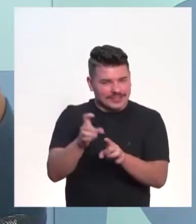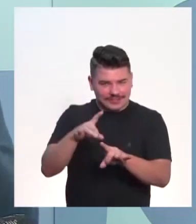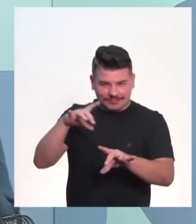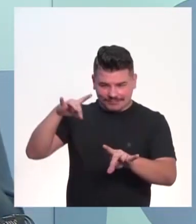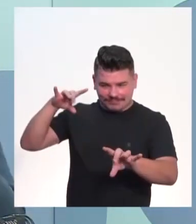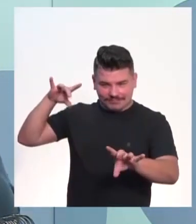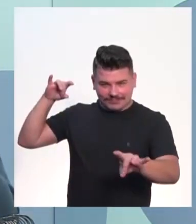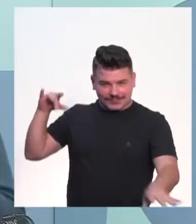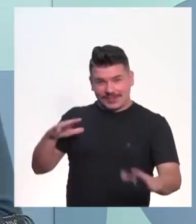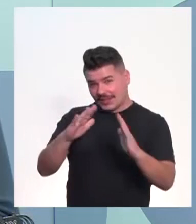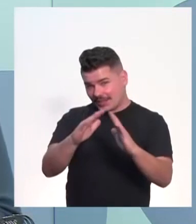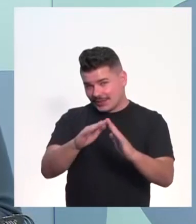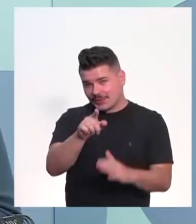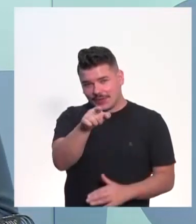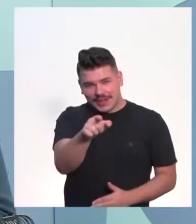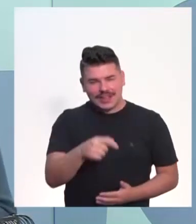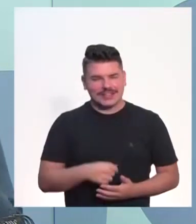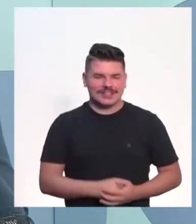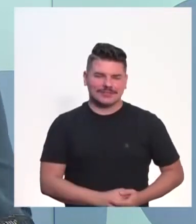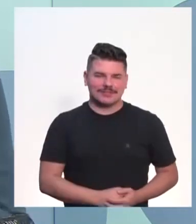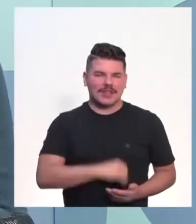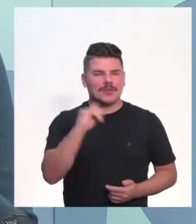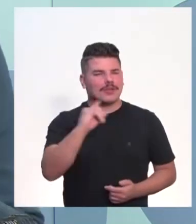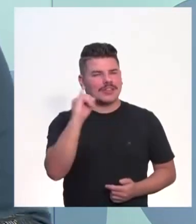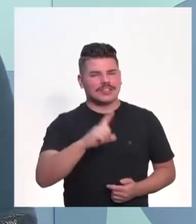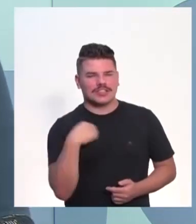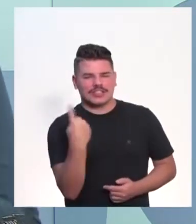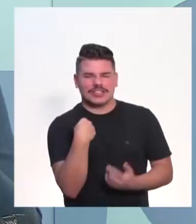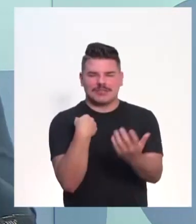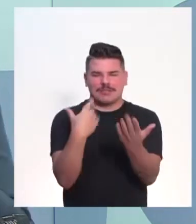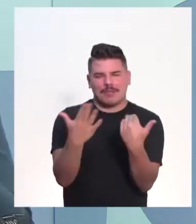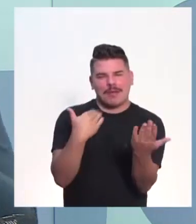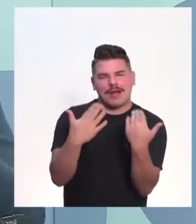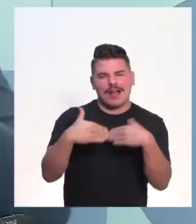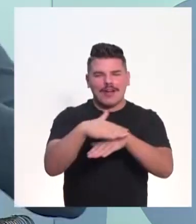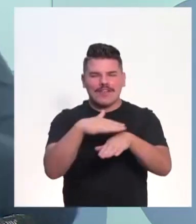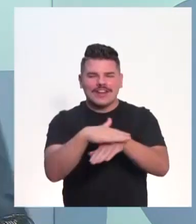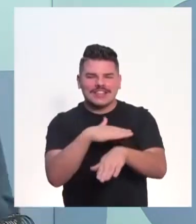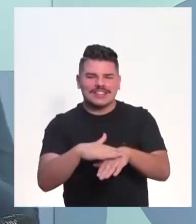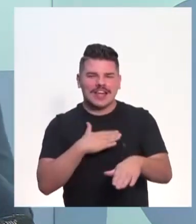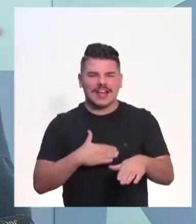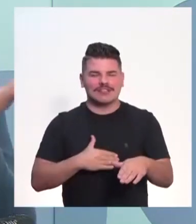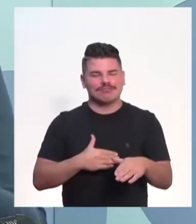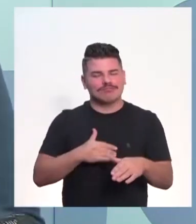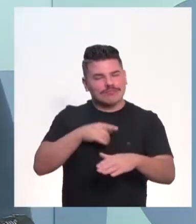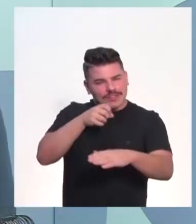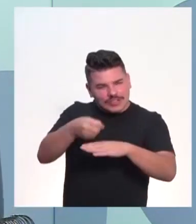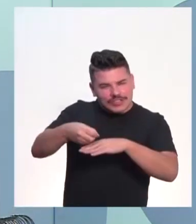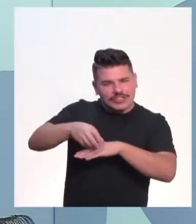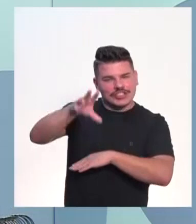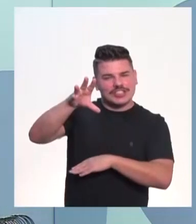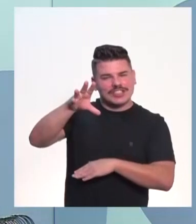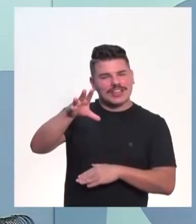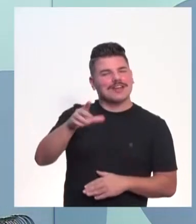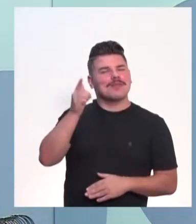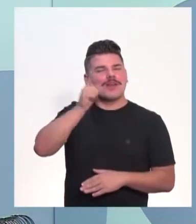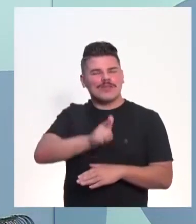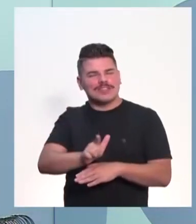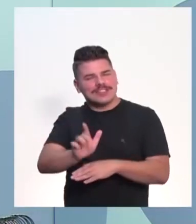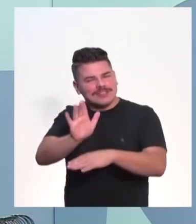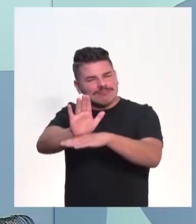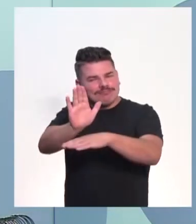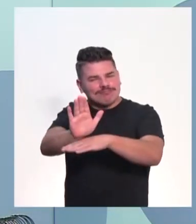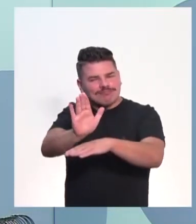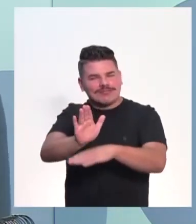ideia é que a gente possa trocar bastante informações, trocar algumas dicas, para que a gente possa apoiar vocês nesse reinício das